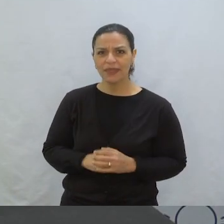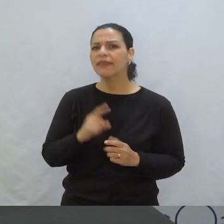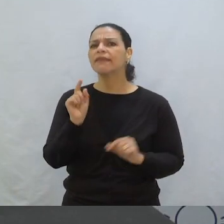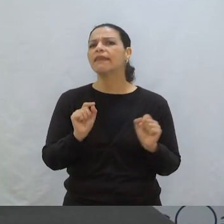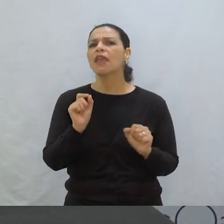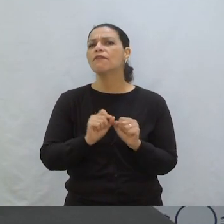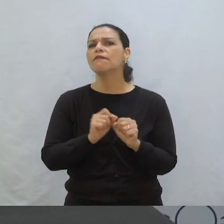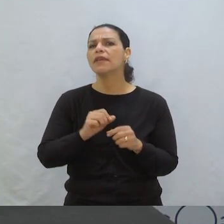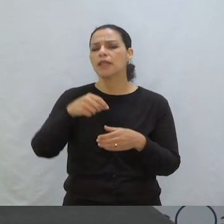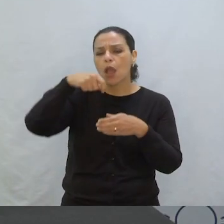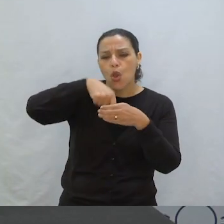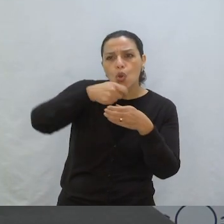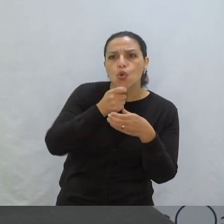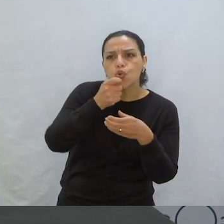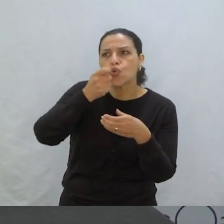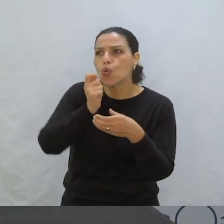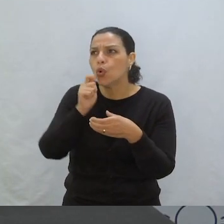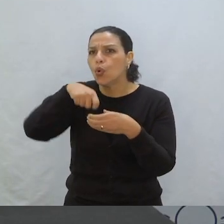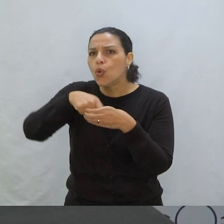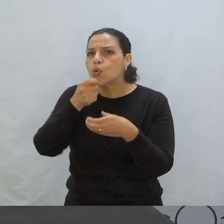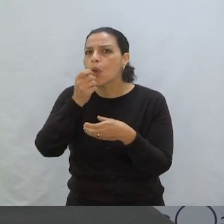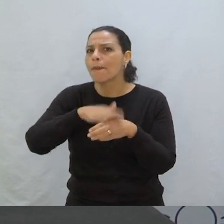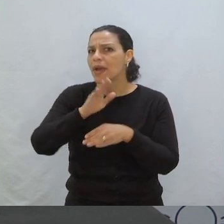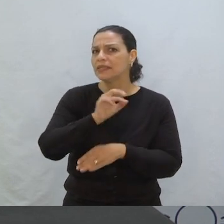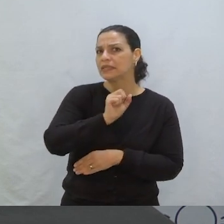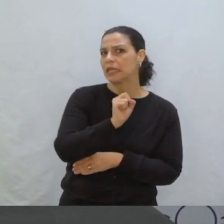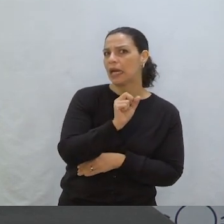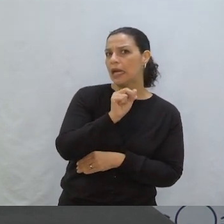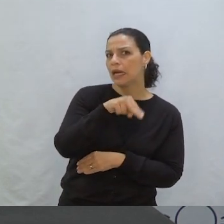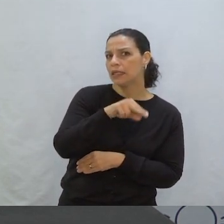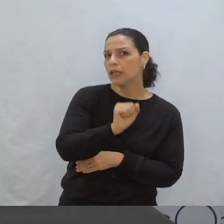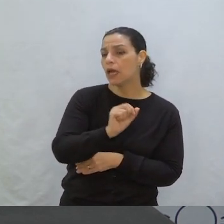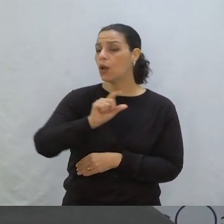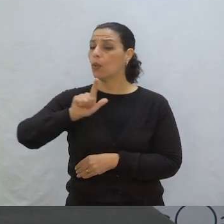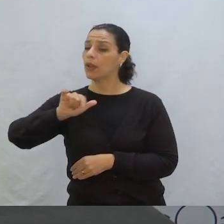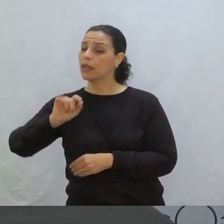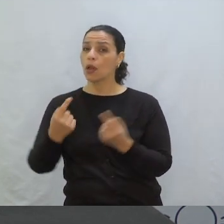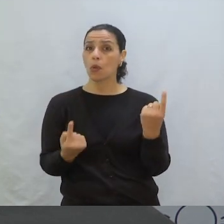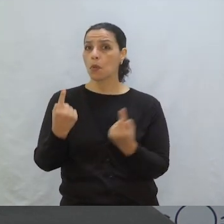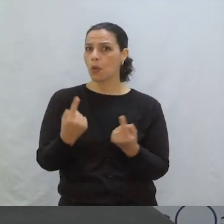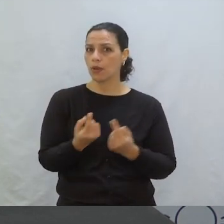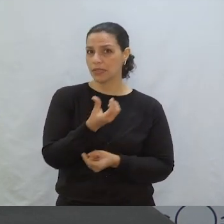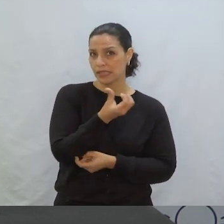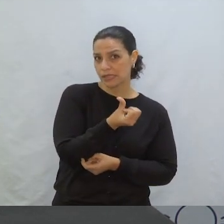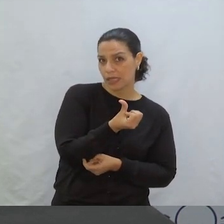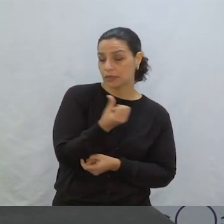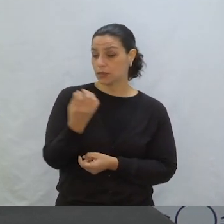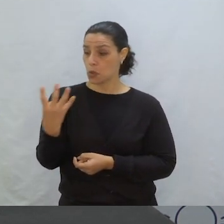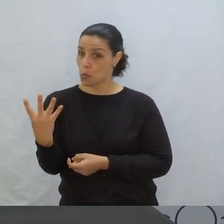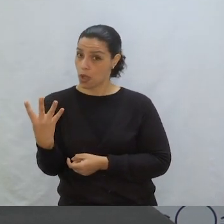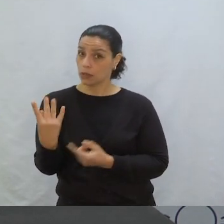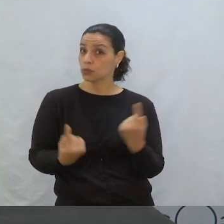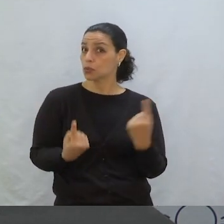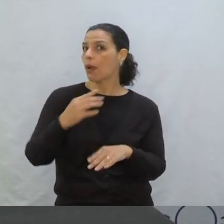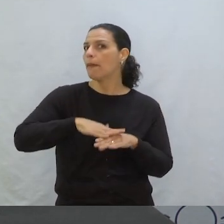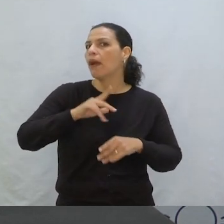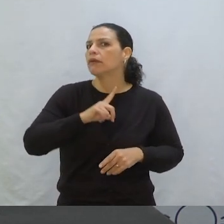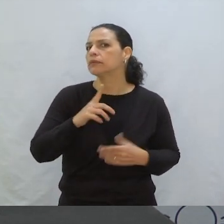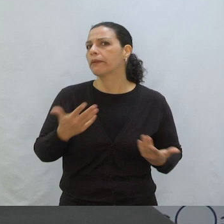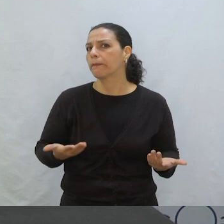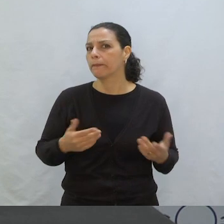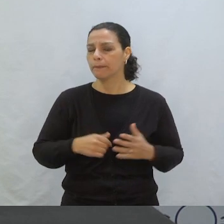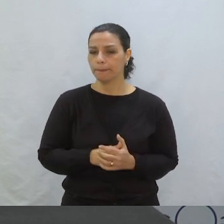Conseguiu descobrir quem fez mais bolinhas de sabão? Foi a Ana ou foi a Lia? Ana fez 6 e Lia